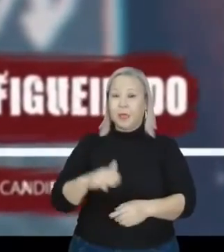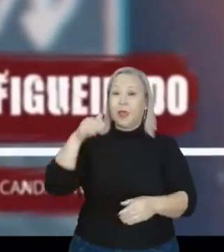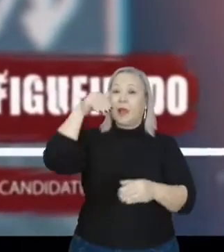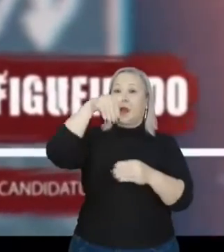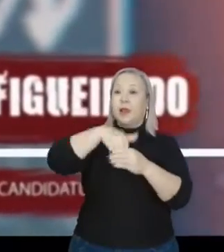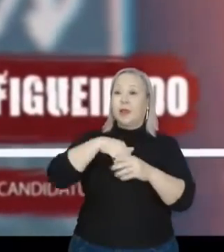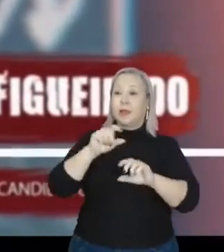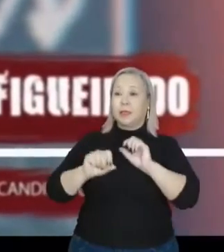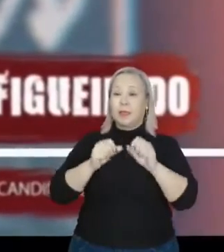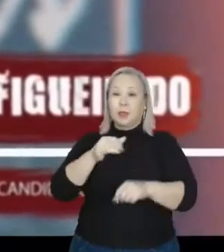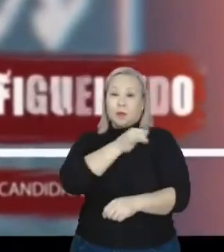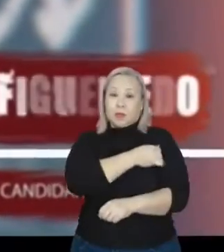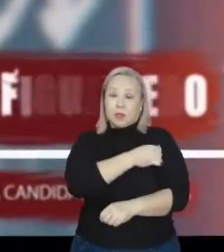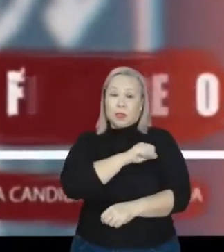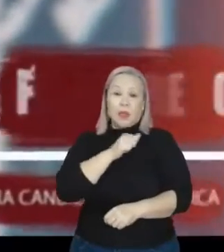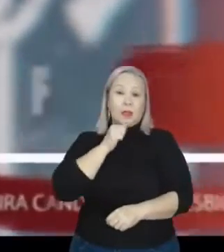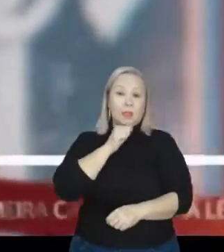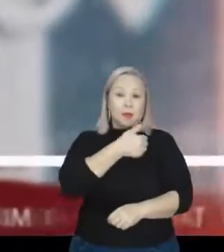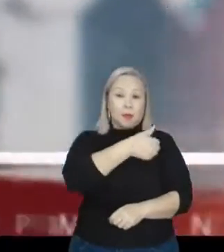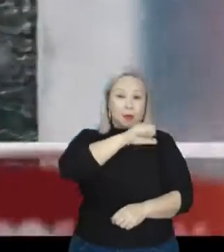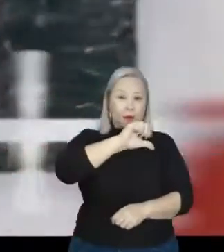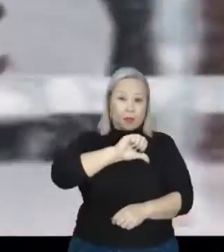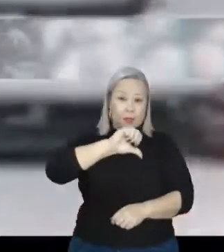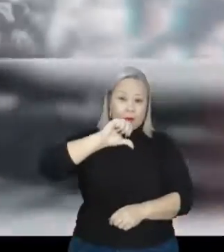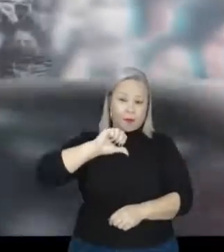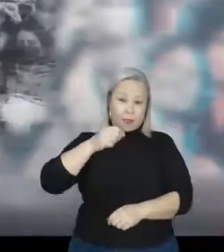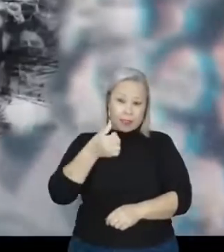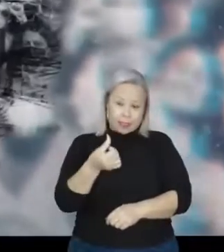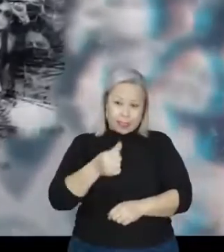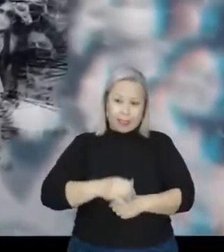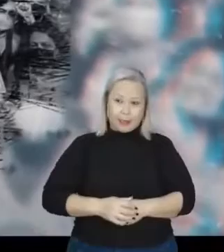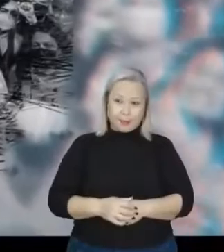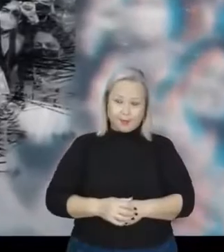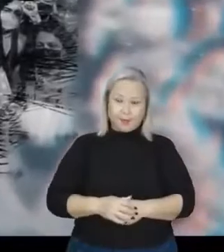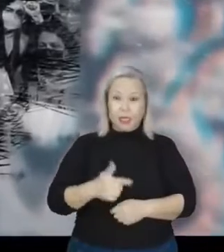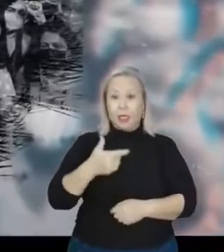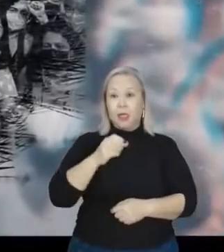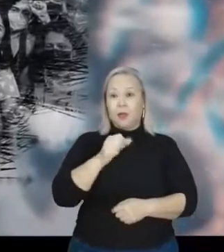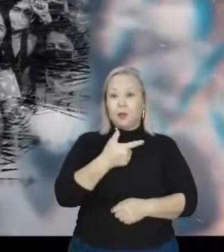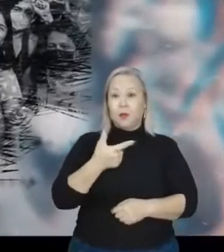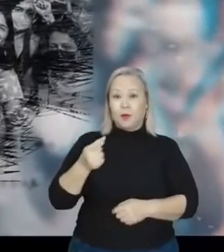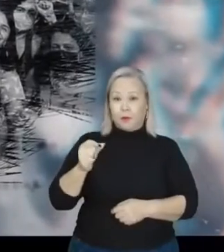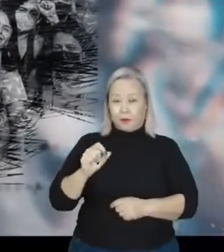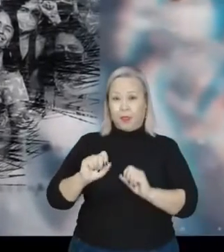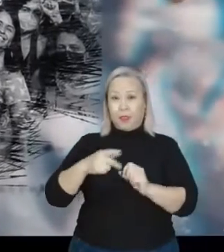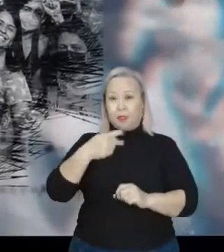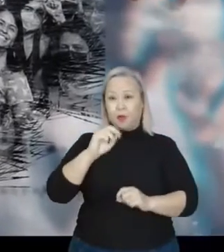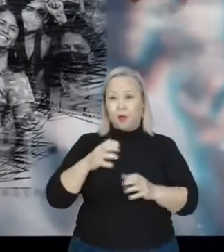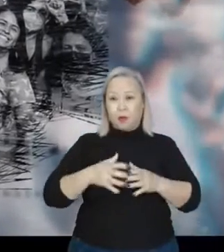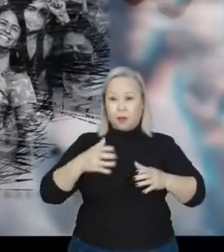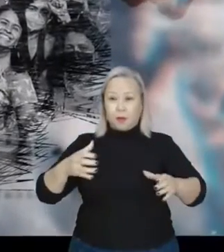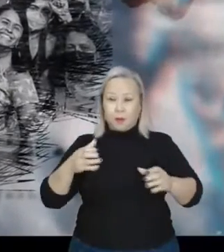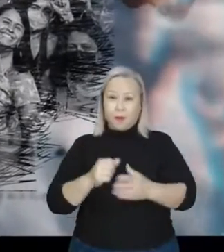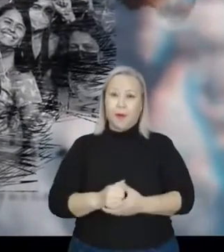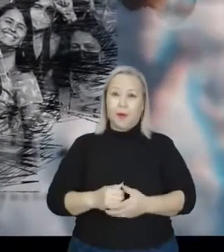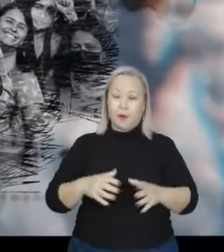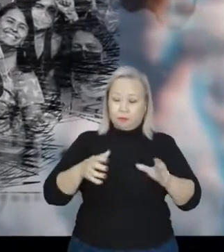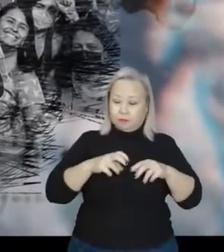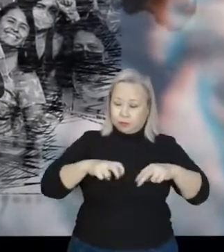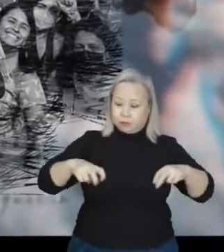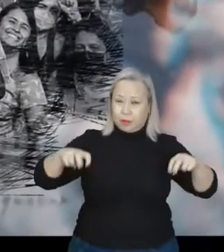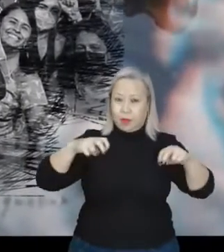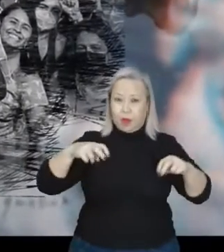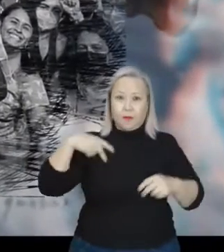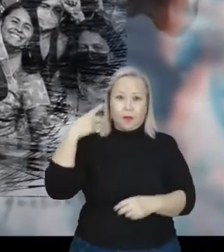Janeiro ainda em 1996. Em 2020, o PT ampliou o número de vereadoras, prefeitas